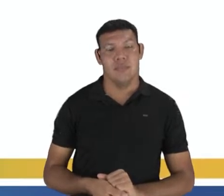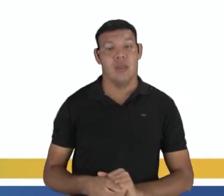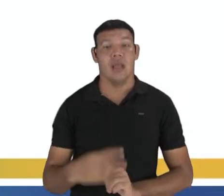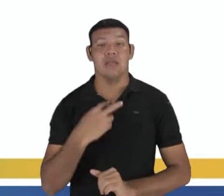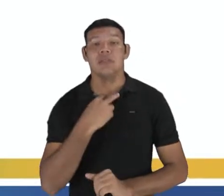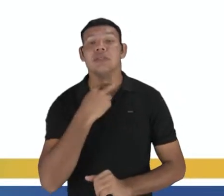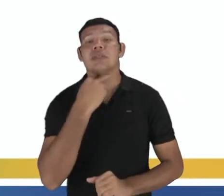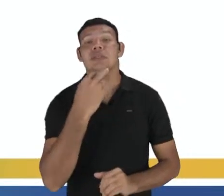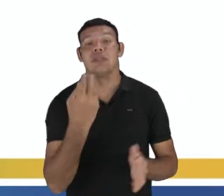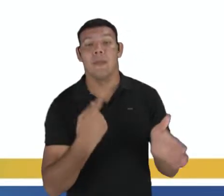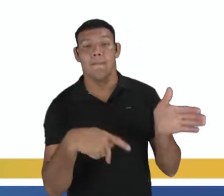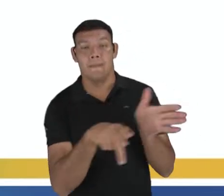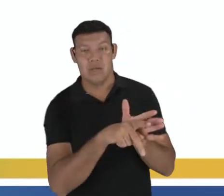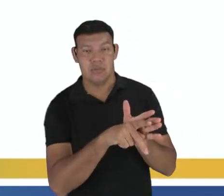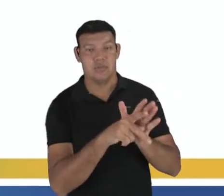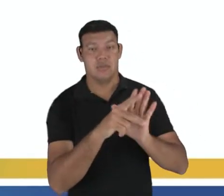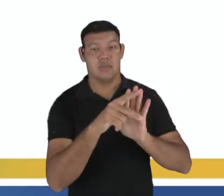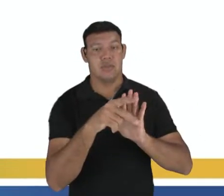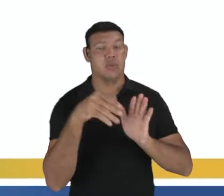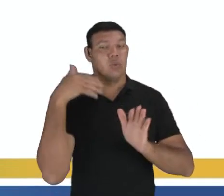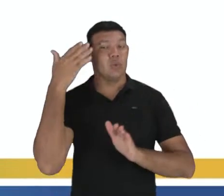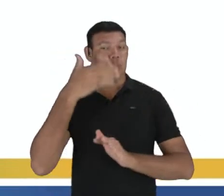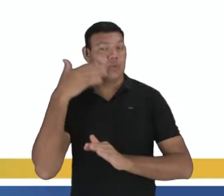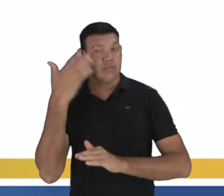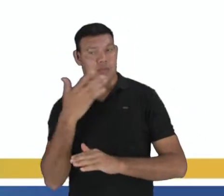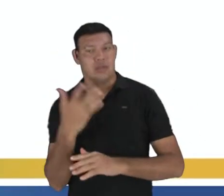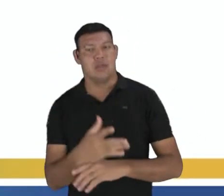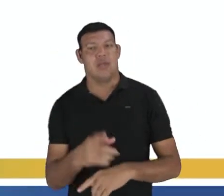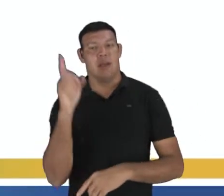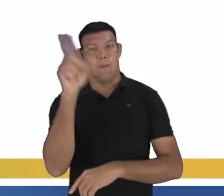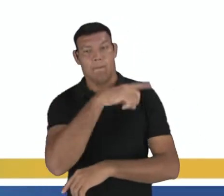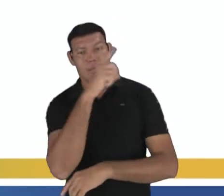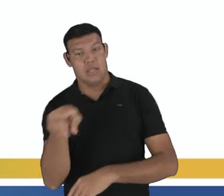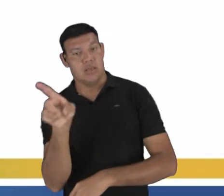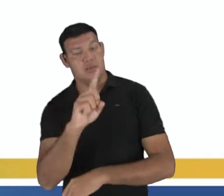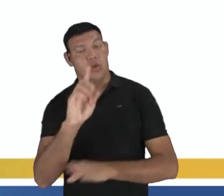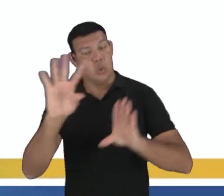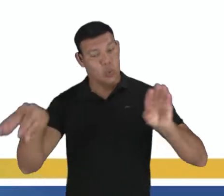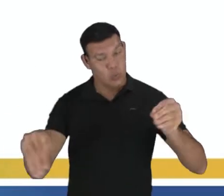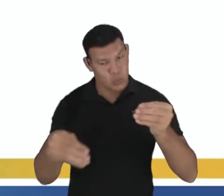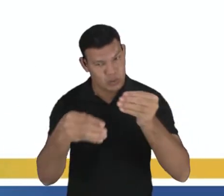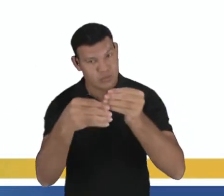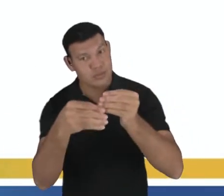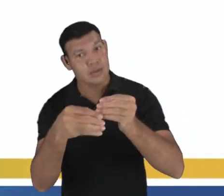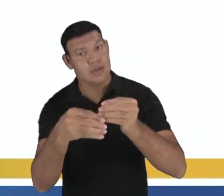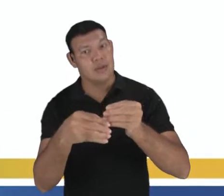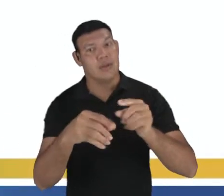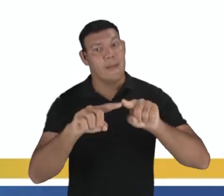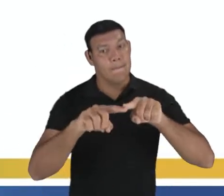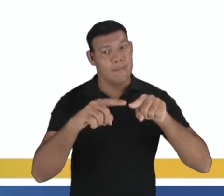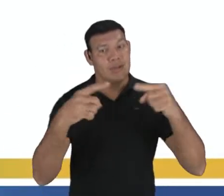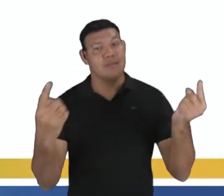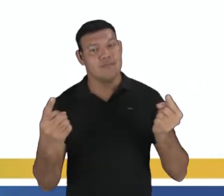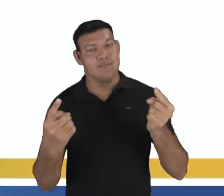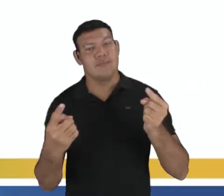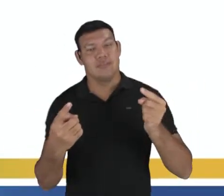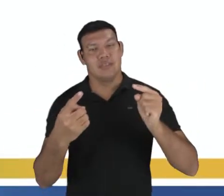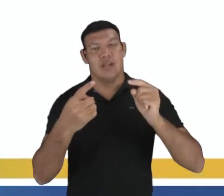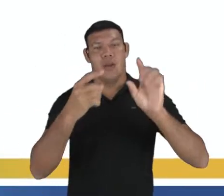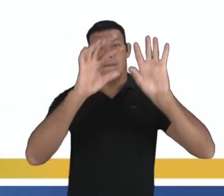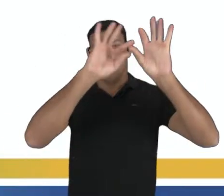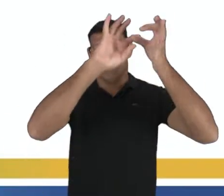no discurso não só se anulam, e sim se complementam. Dessa maneira, elas formam uma grande teia